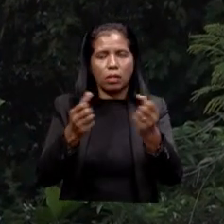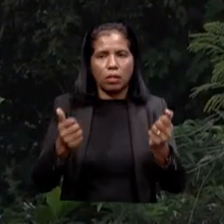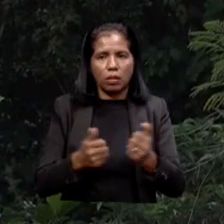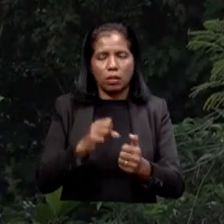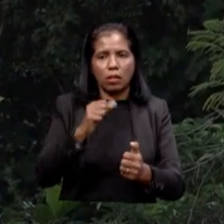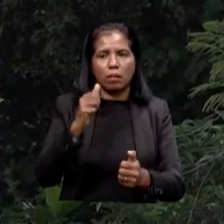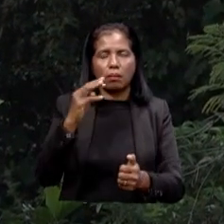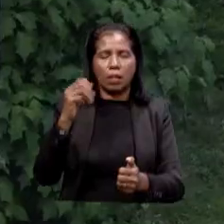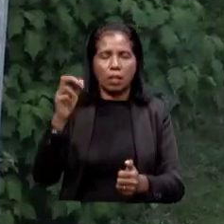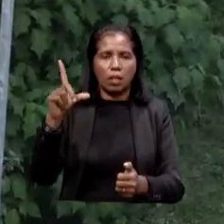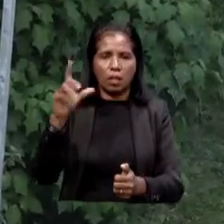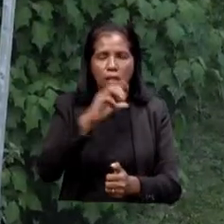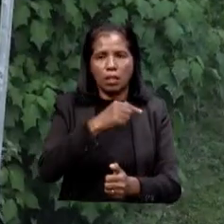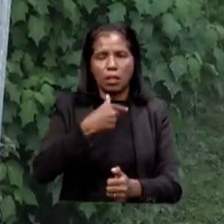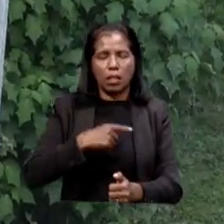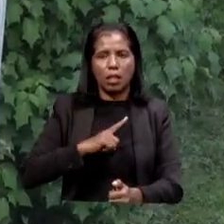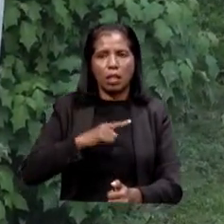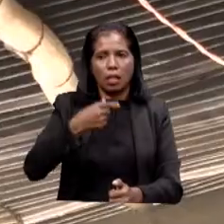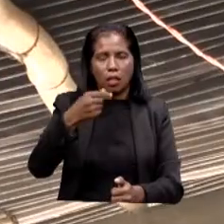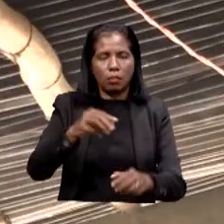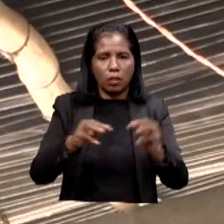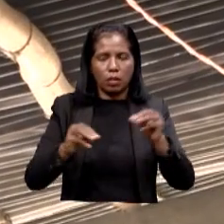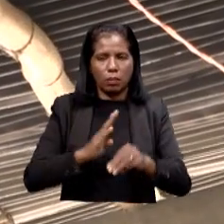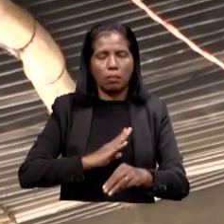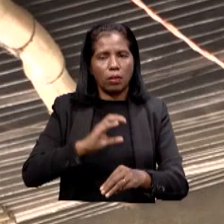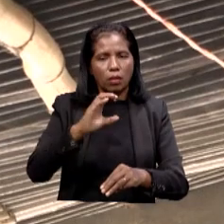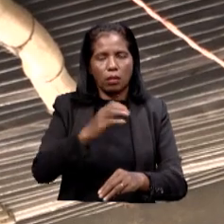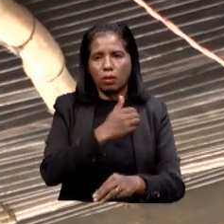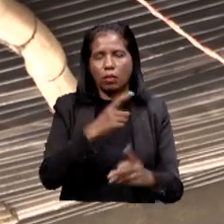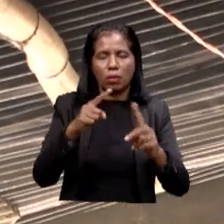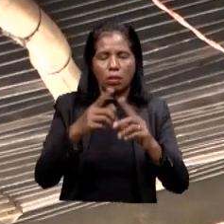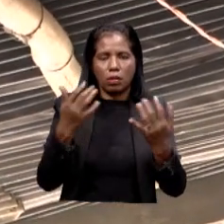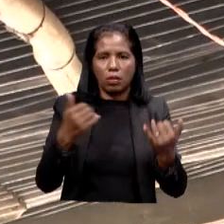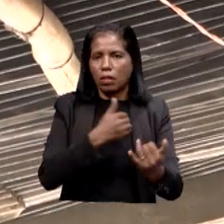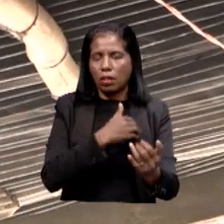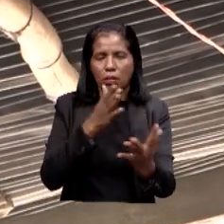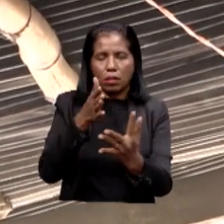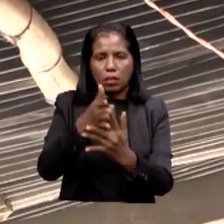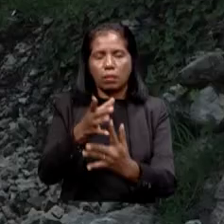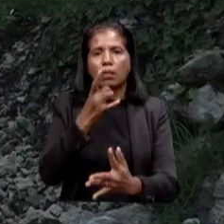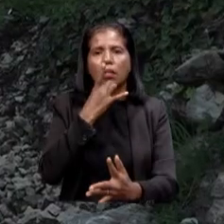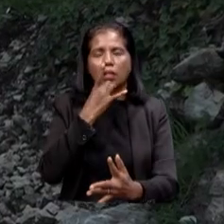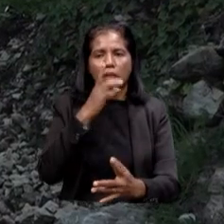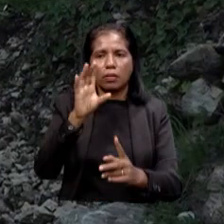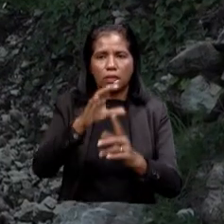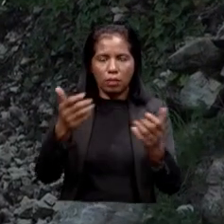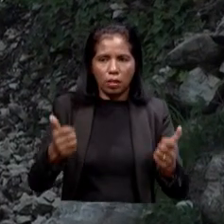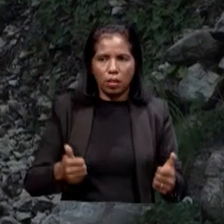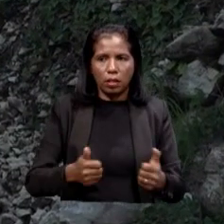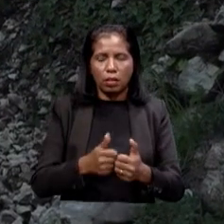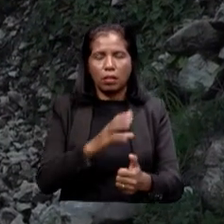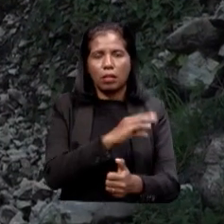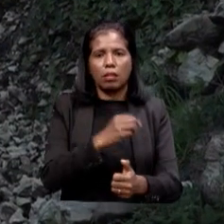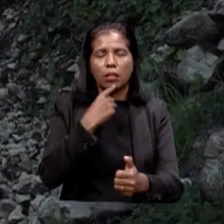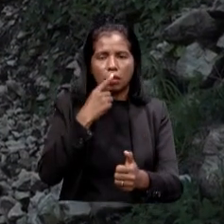Samalari, posto administrativo Laga, município Bocau, to agora se dá o acesso à eletricidade. Sef aldeia Desagua Frederico